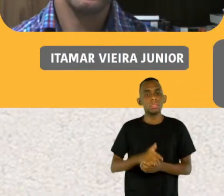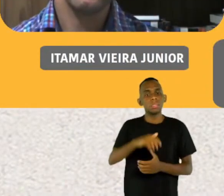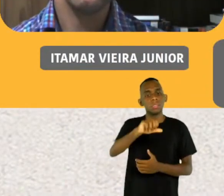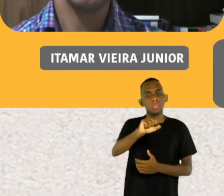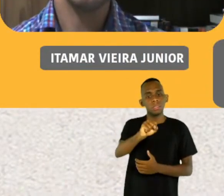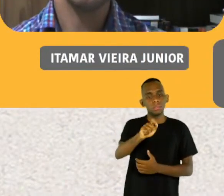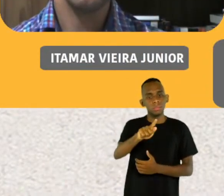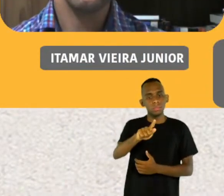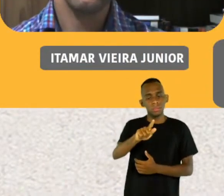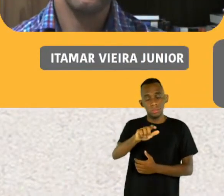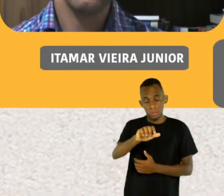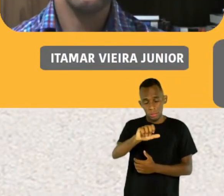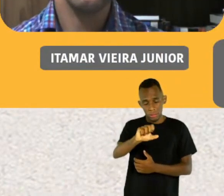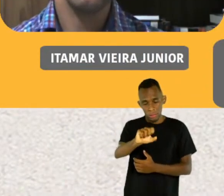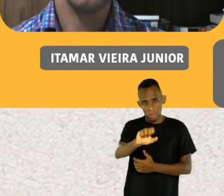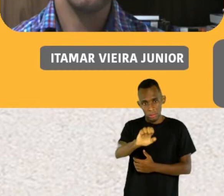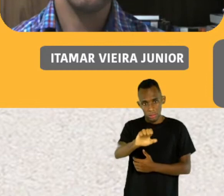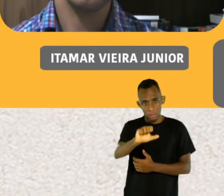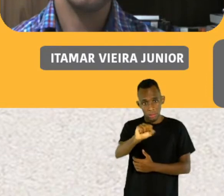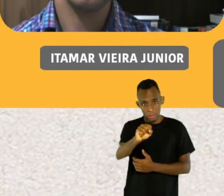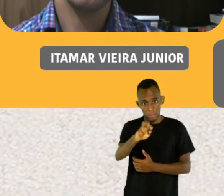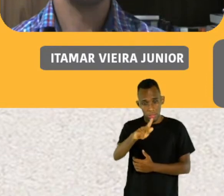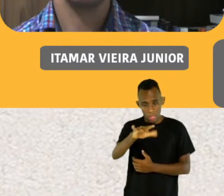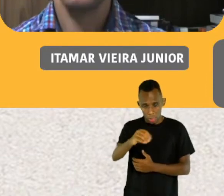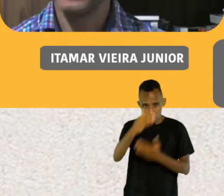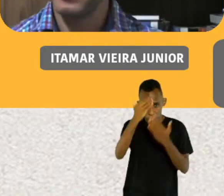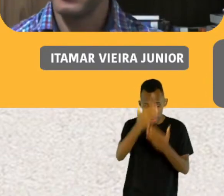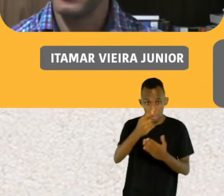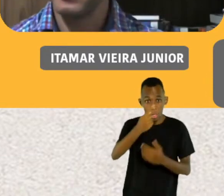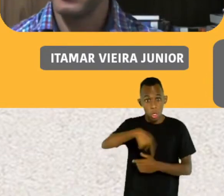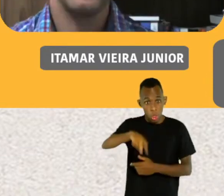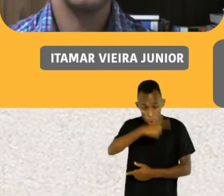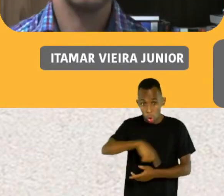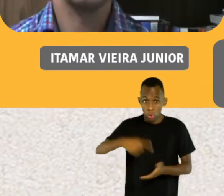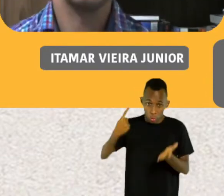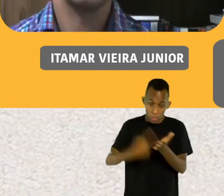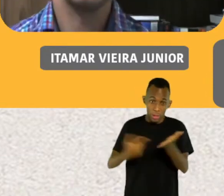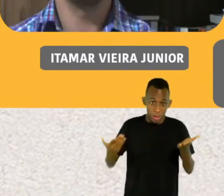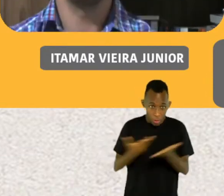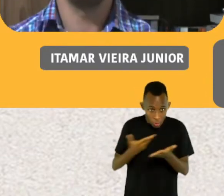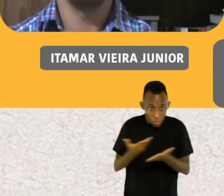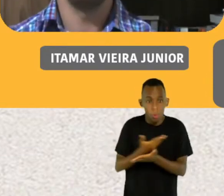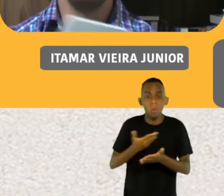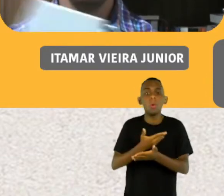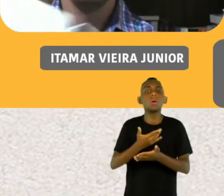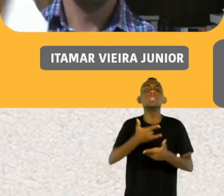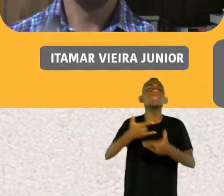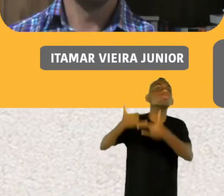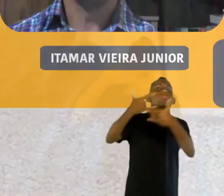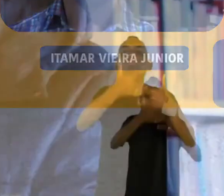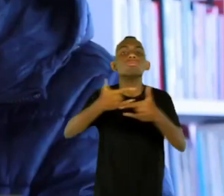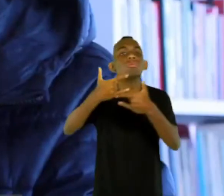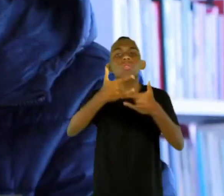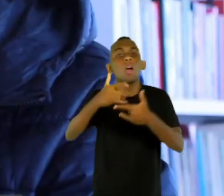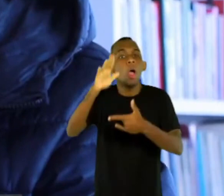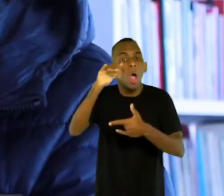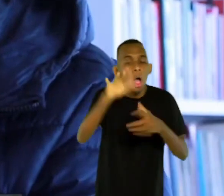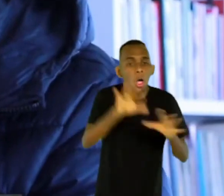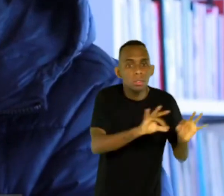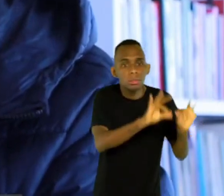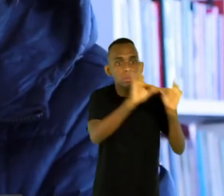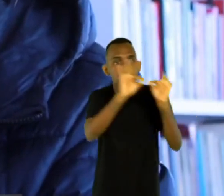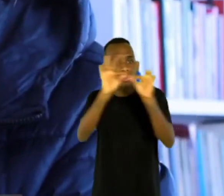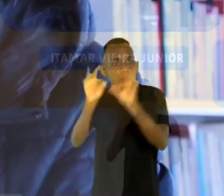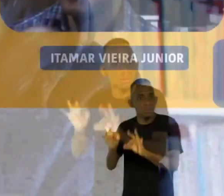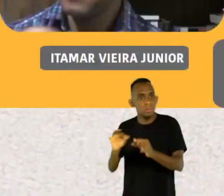obrigado. Estamos aqui reunidos em volta desse Sim. plástico, desse vidro aí que vocês estão olhando ao O meu redor. está